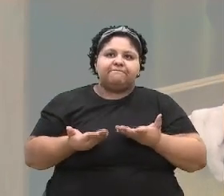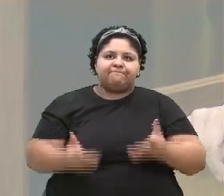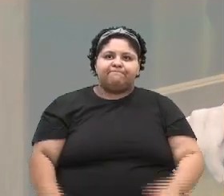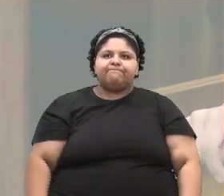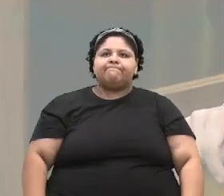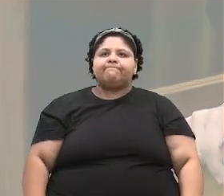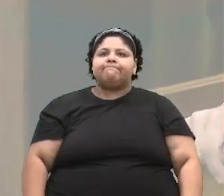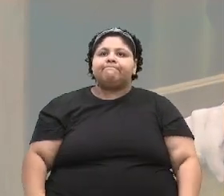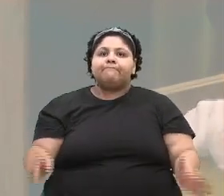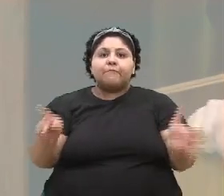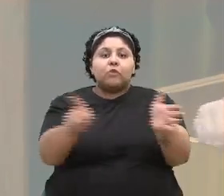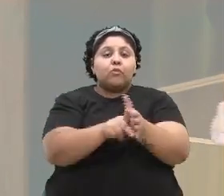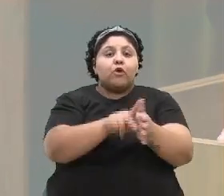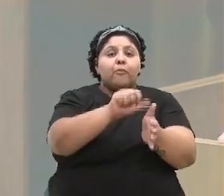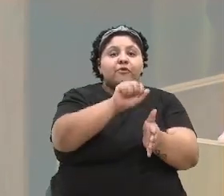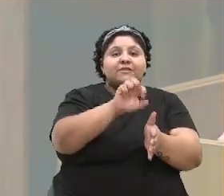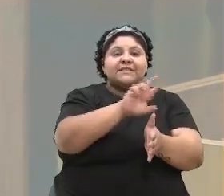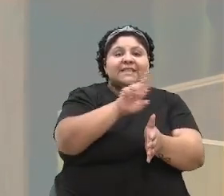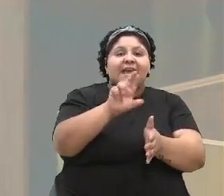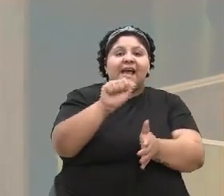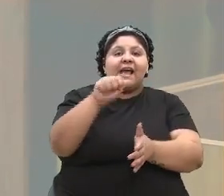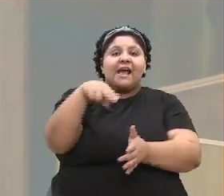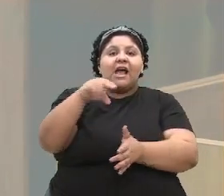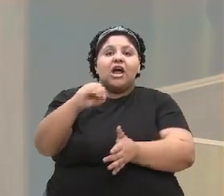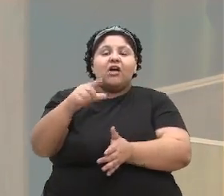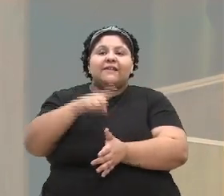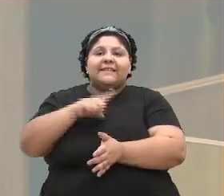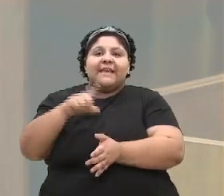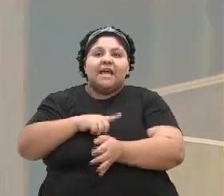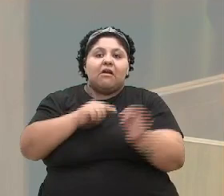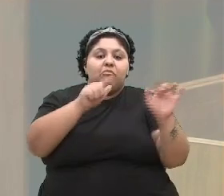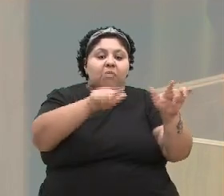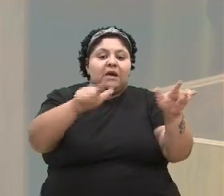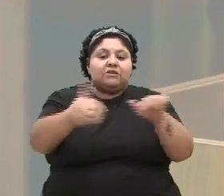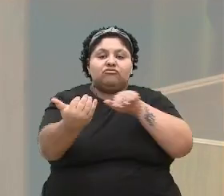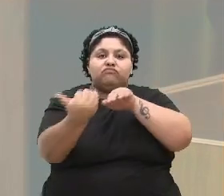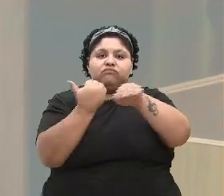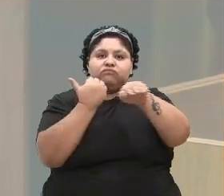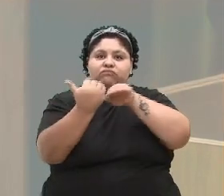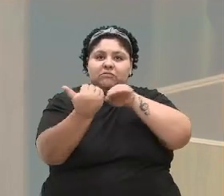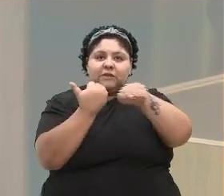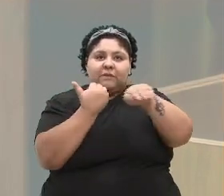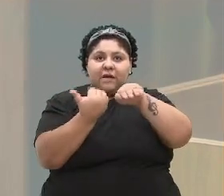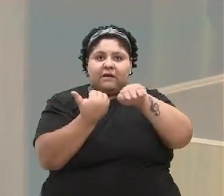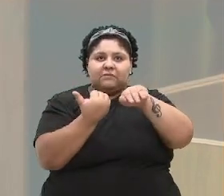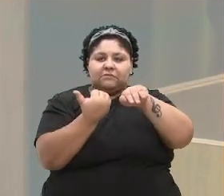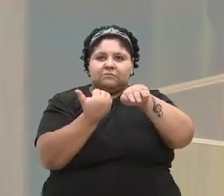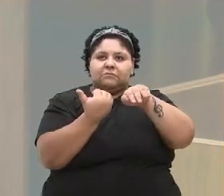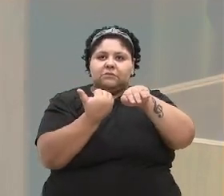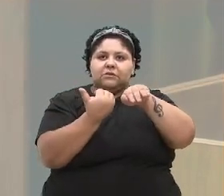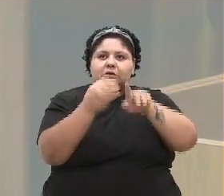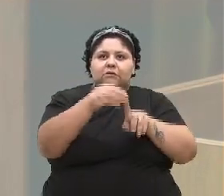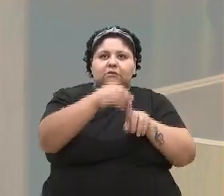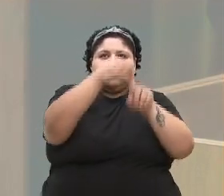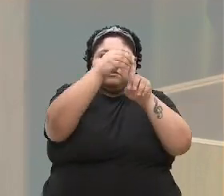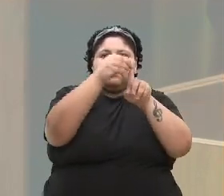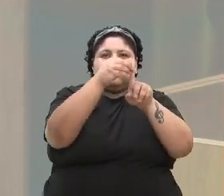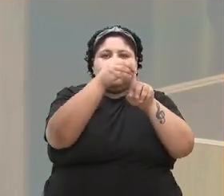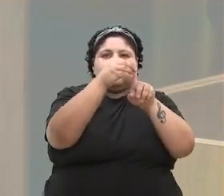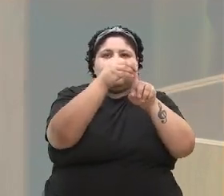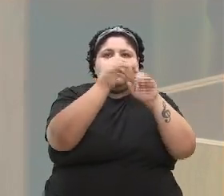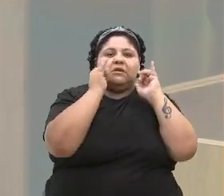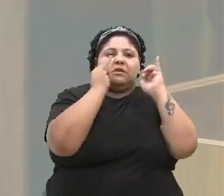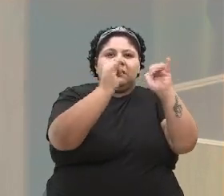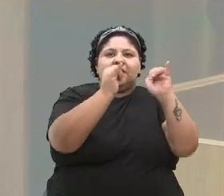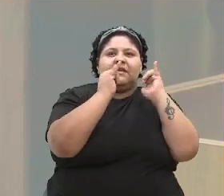No próprio Serrano, tem partes da Avenida Serrano Santo Antônio, que o transporte, quem